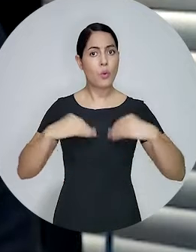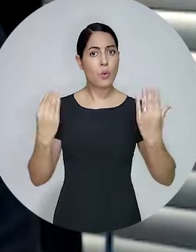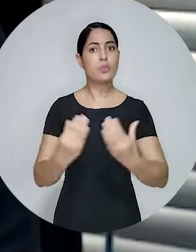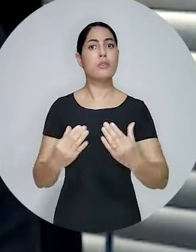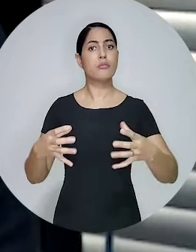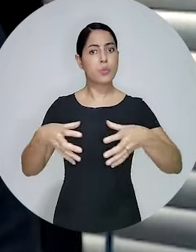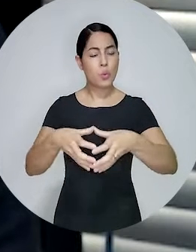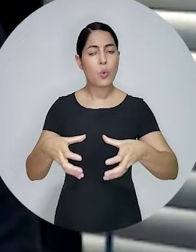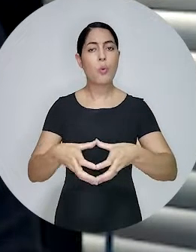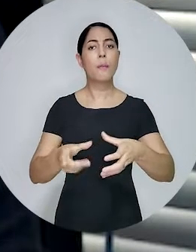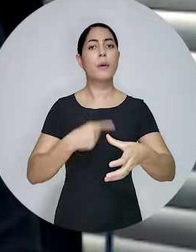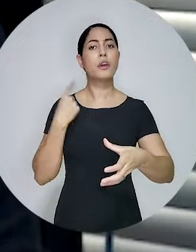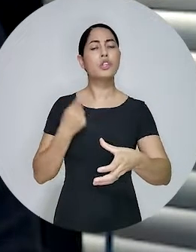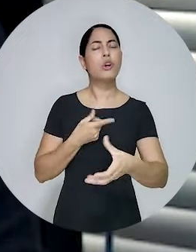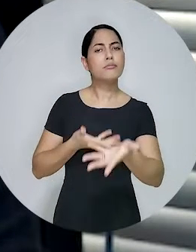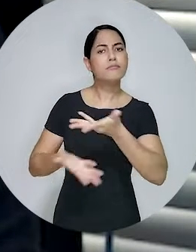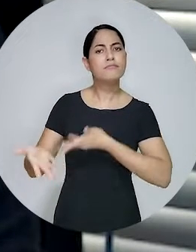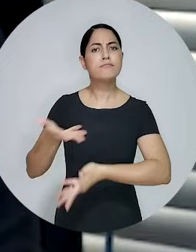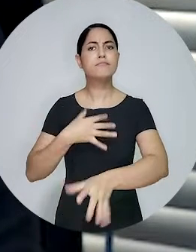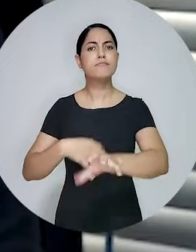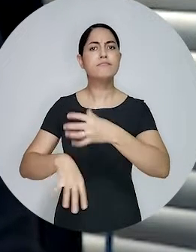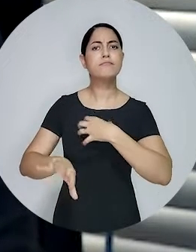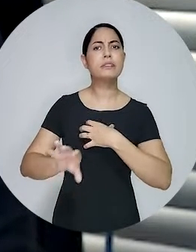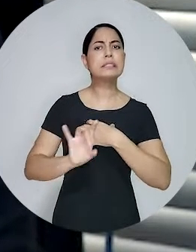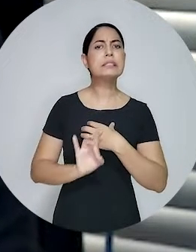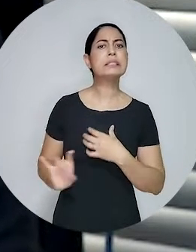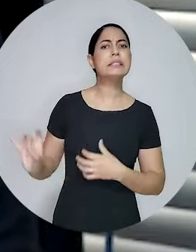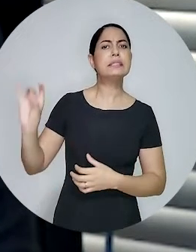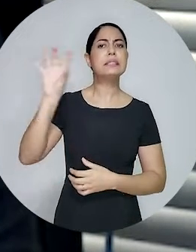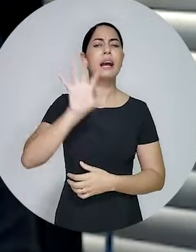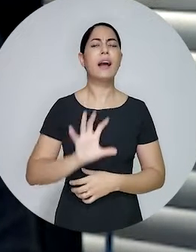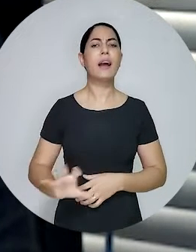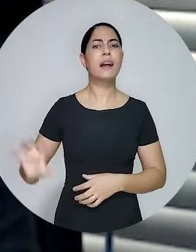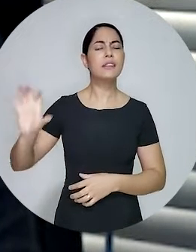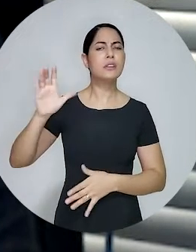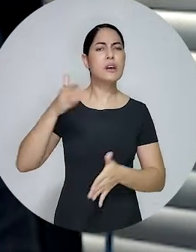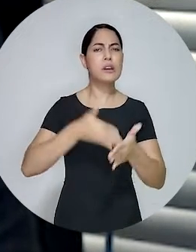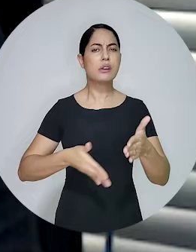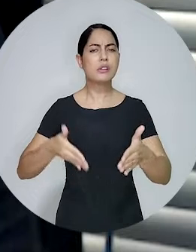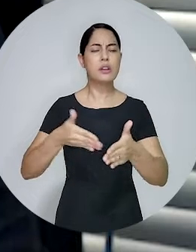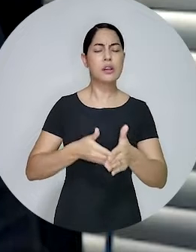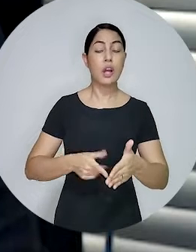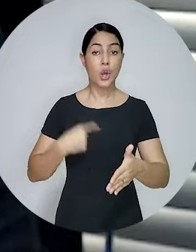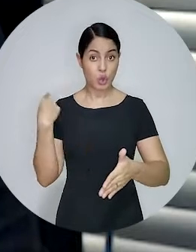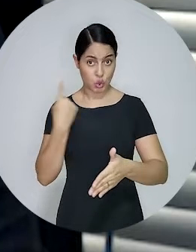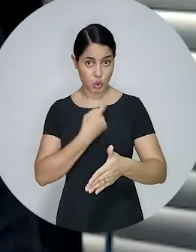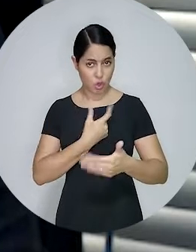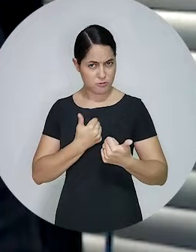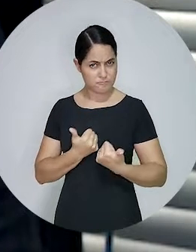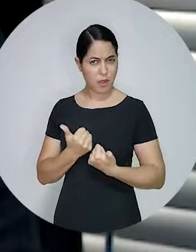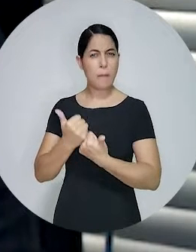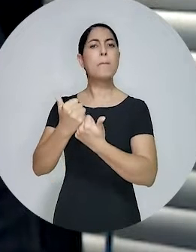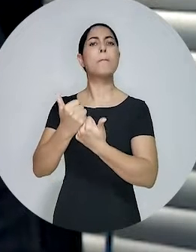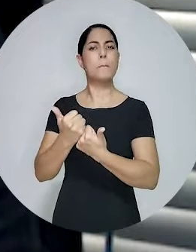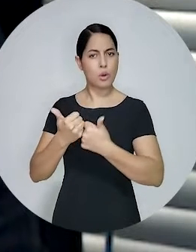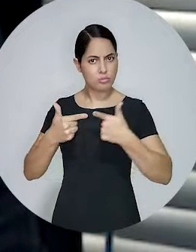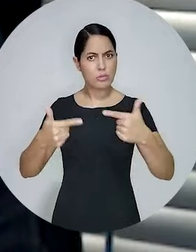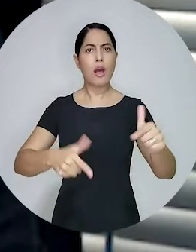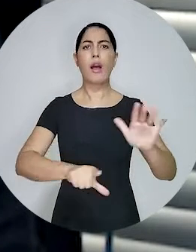diretoria, o seu conselho, para que a gente possa, dentro das dificuldades que existem em cada região, poder